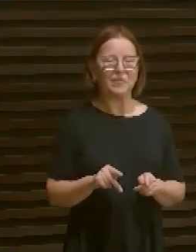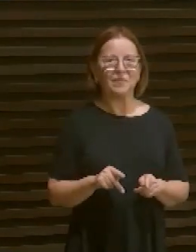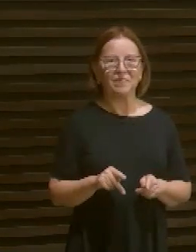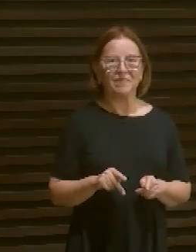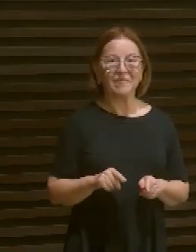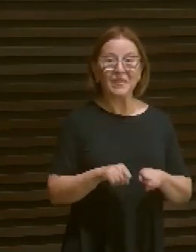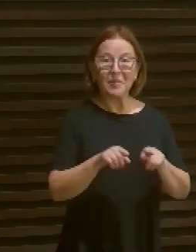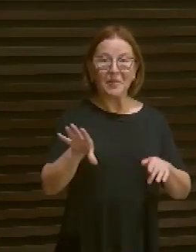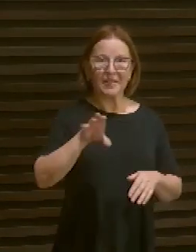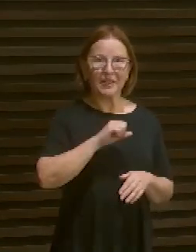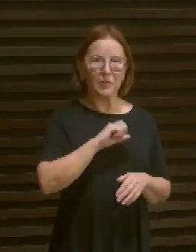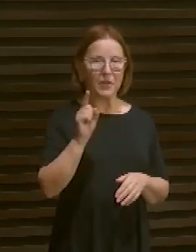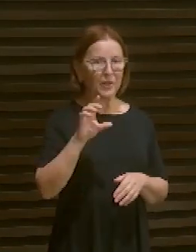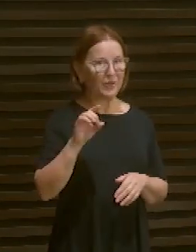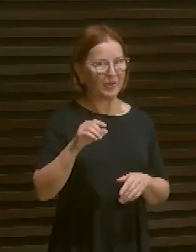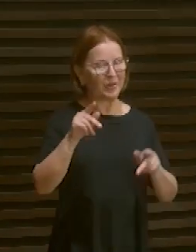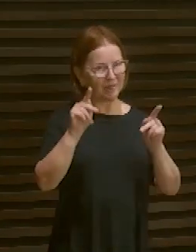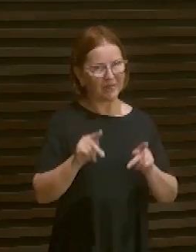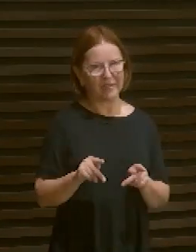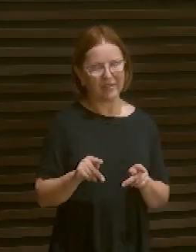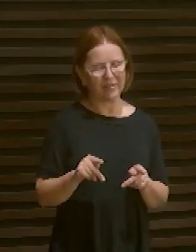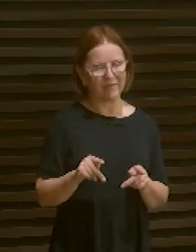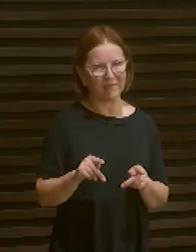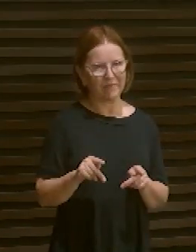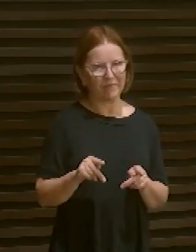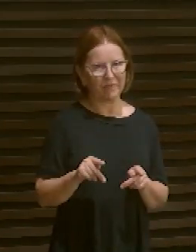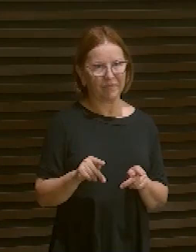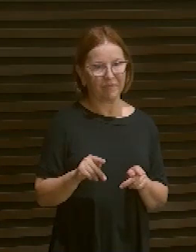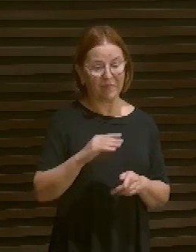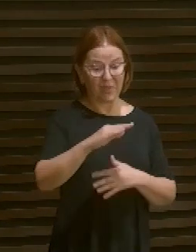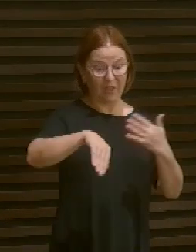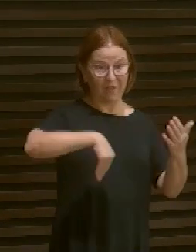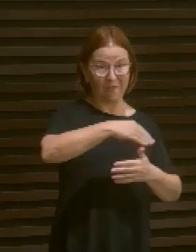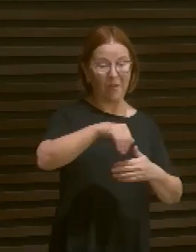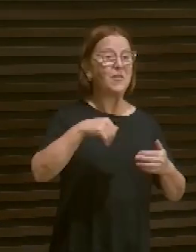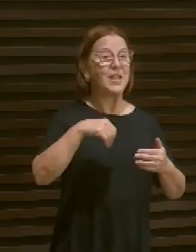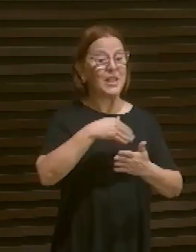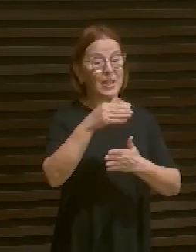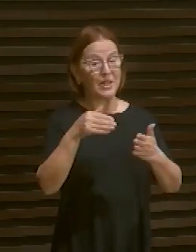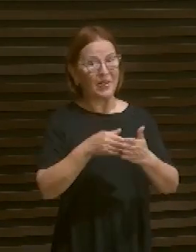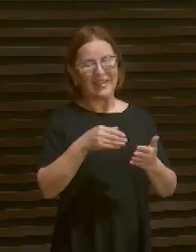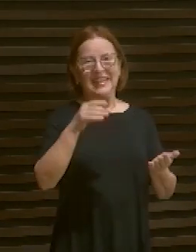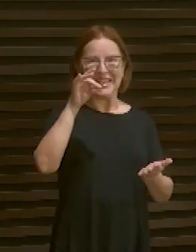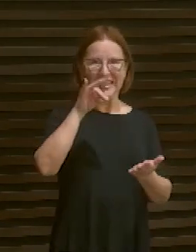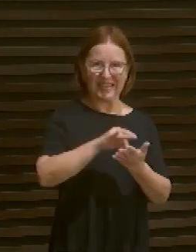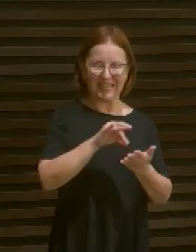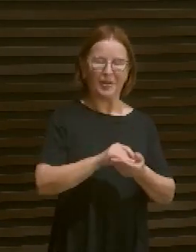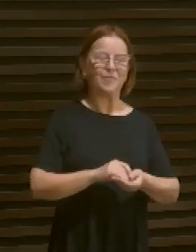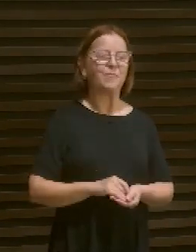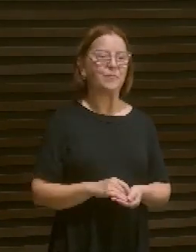o amor não é só presente, ele engloba toda a realidade. Então eu